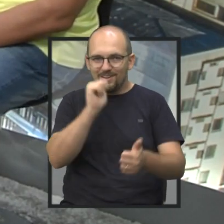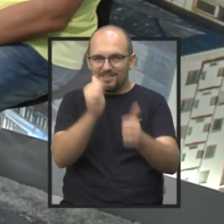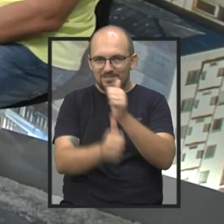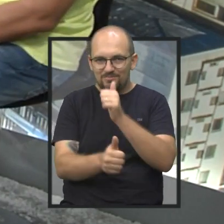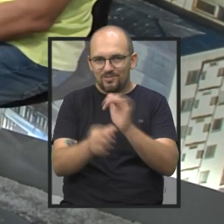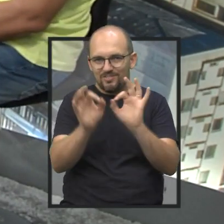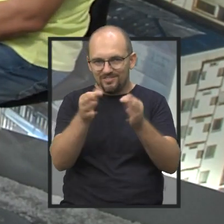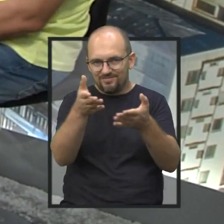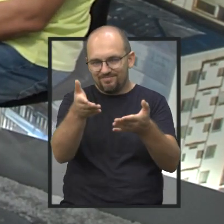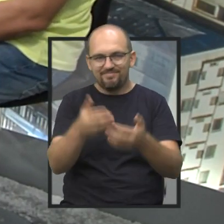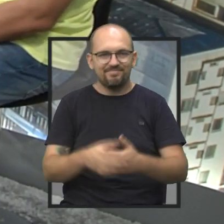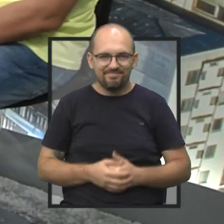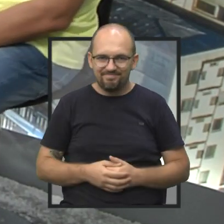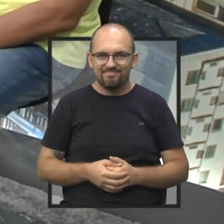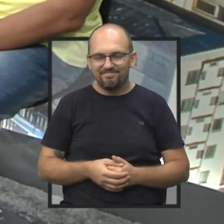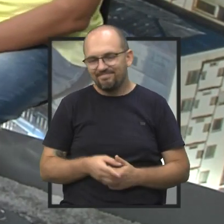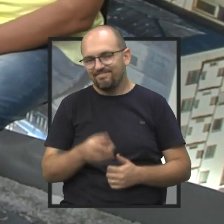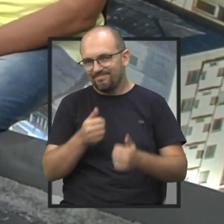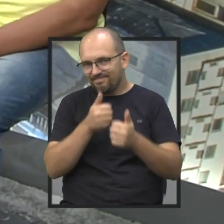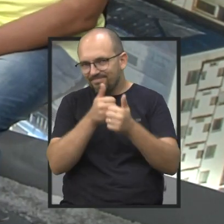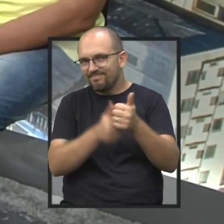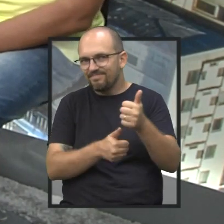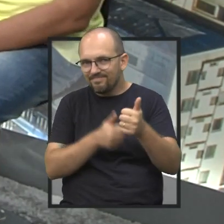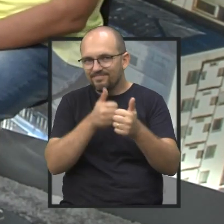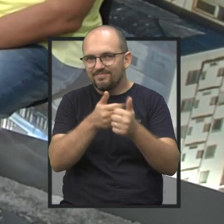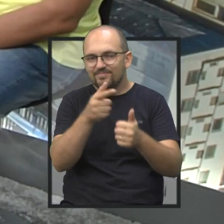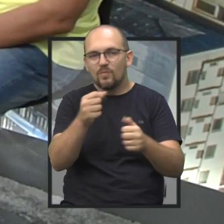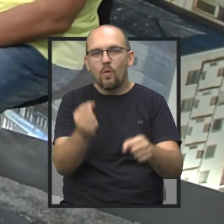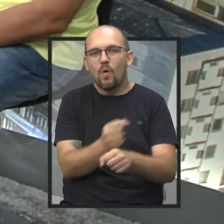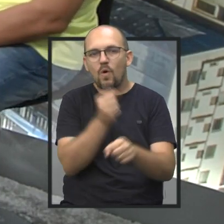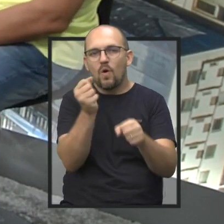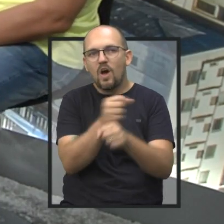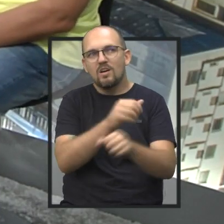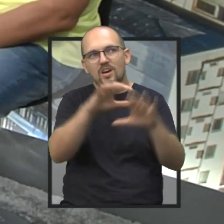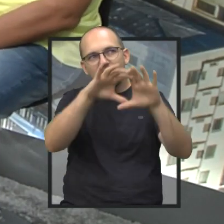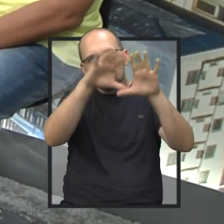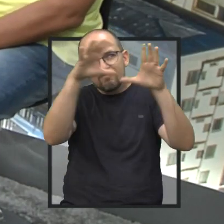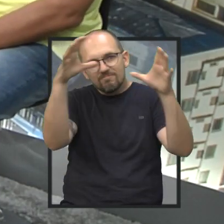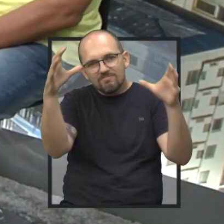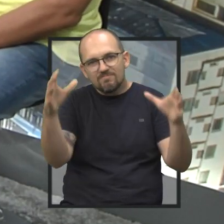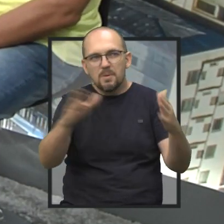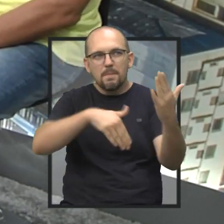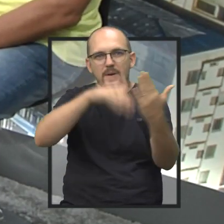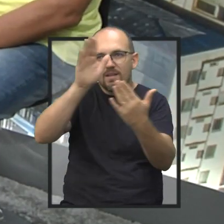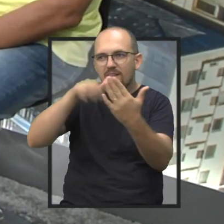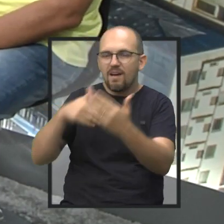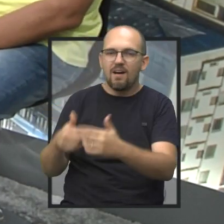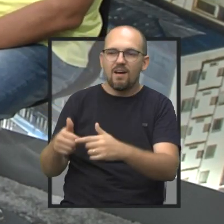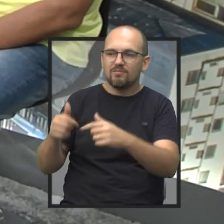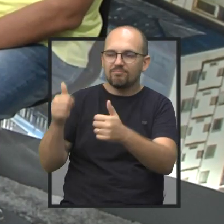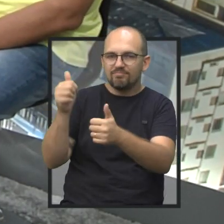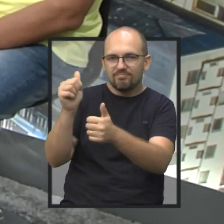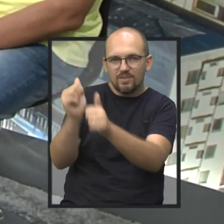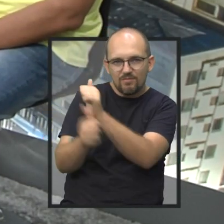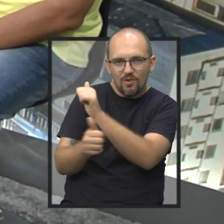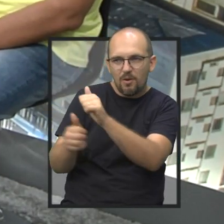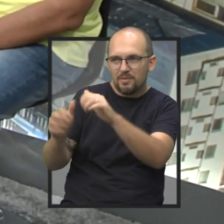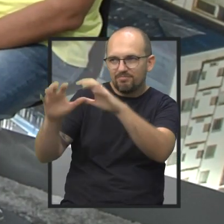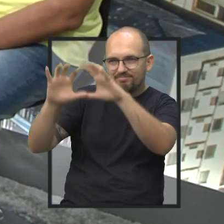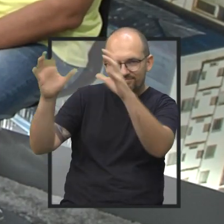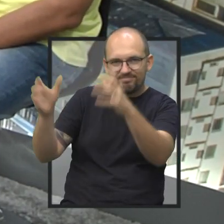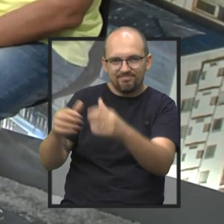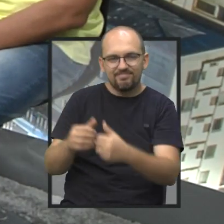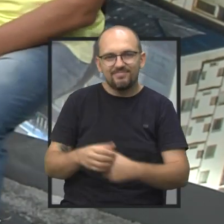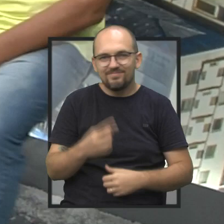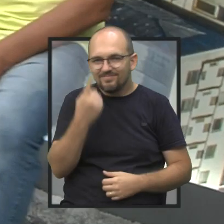esporte, não poderia ser diferente, tem acompanhado as obras em ginásios, em praças esportivas aqui do município. Uma